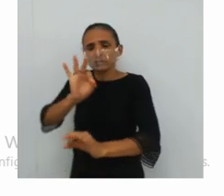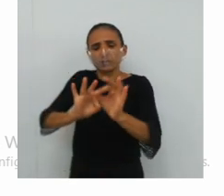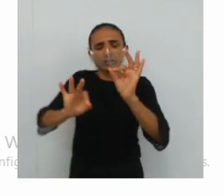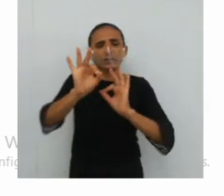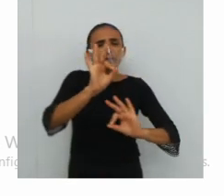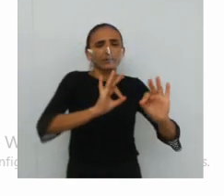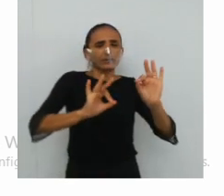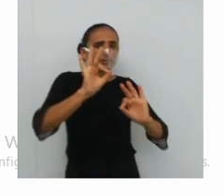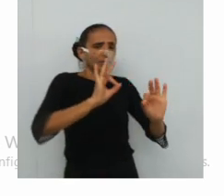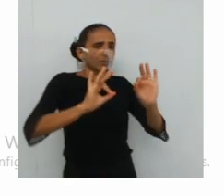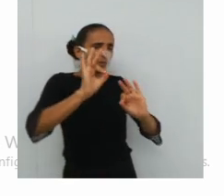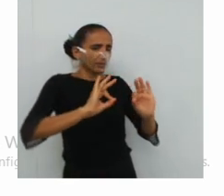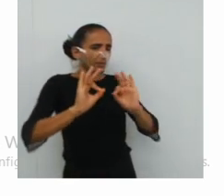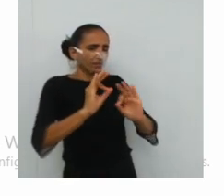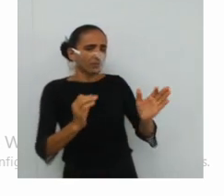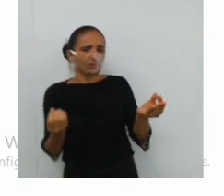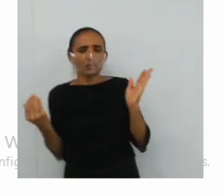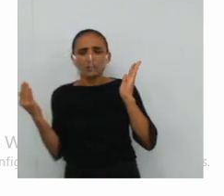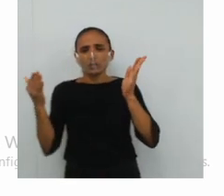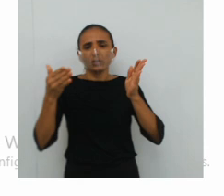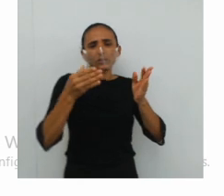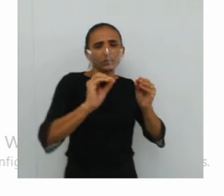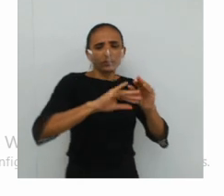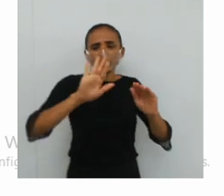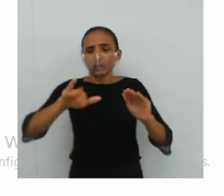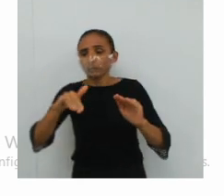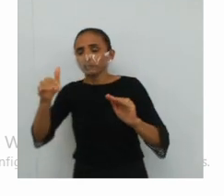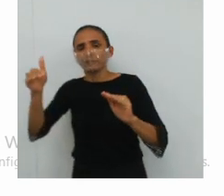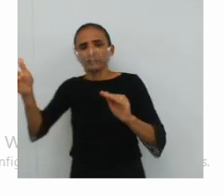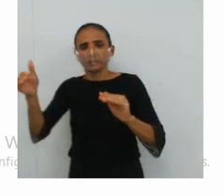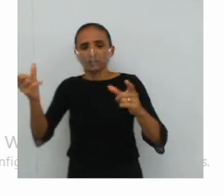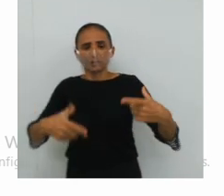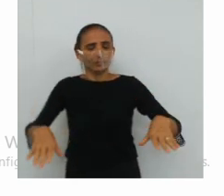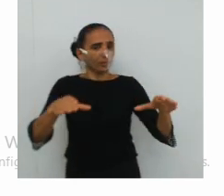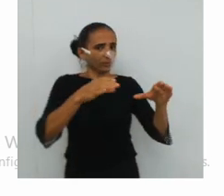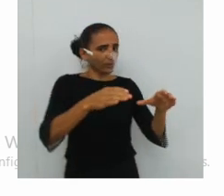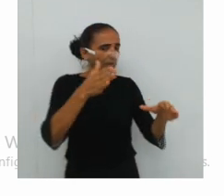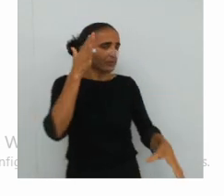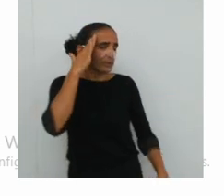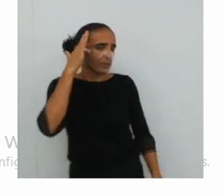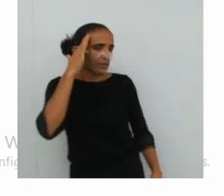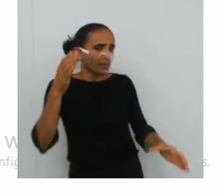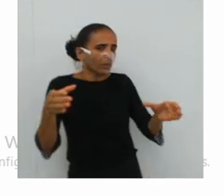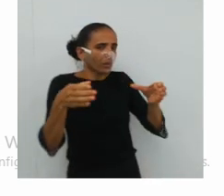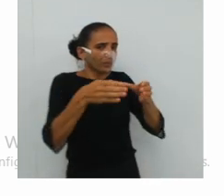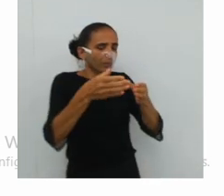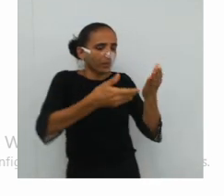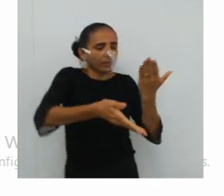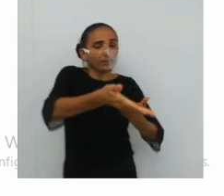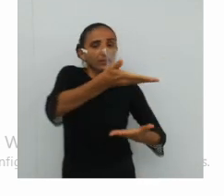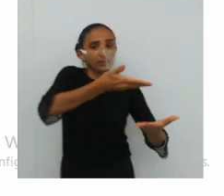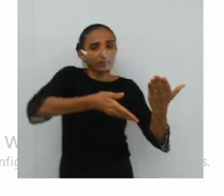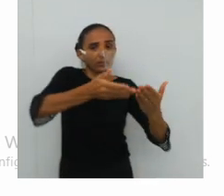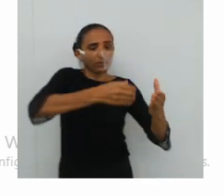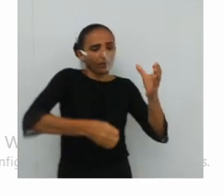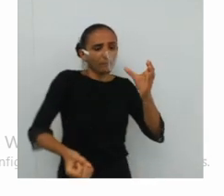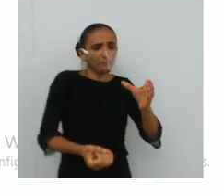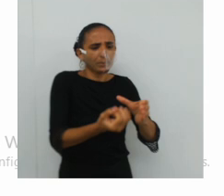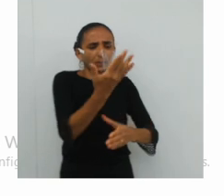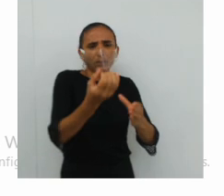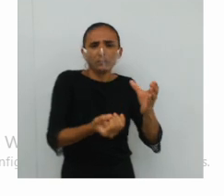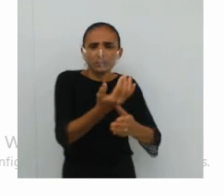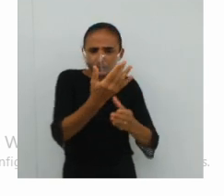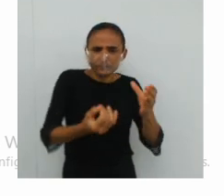sistema intensivo e extensivo. Olha, intensivo, ele está relacionado à